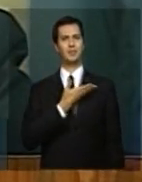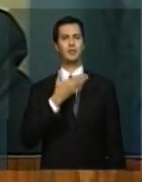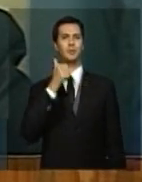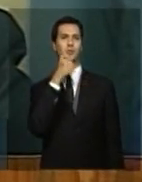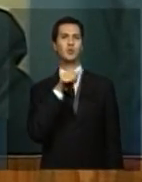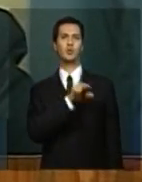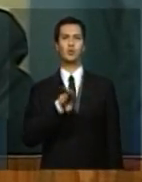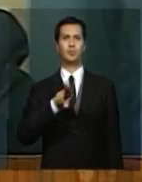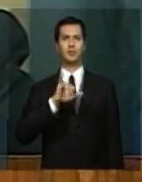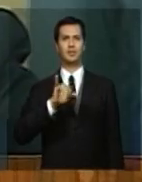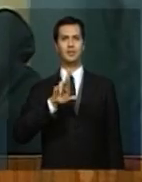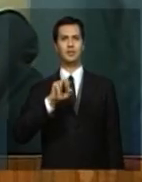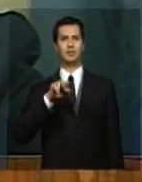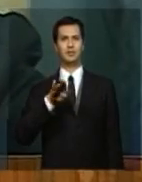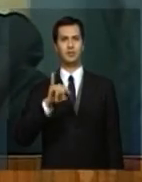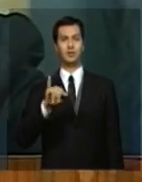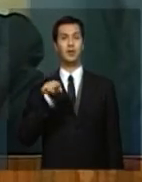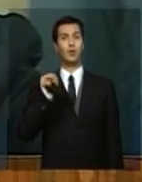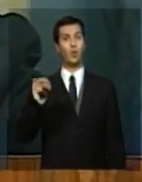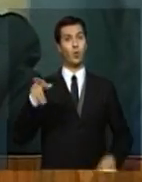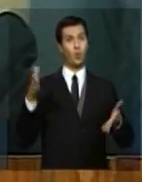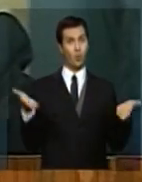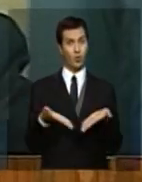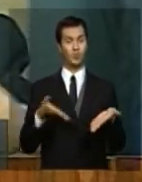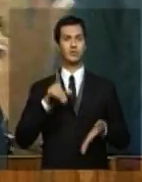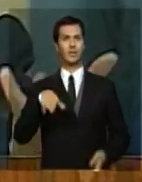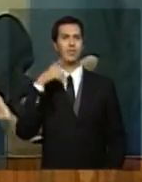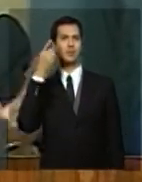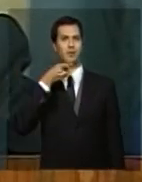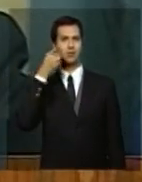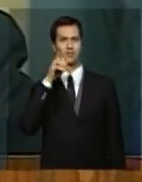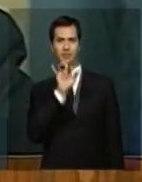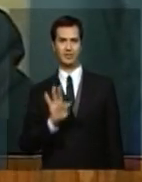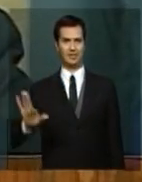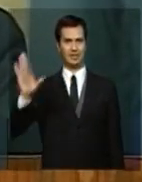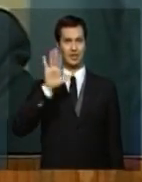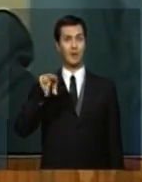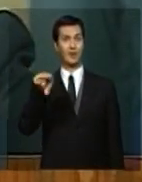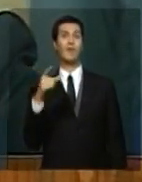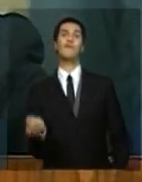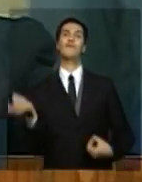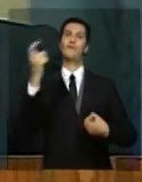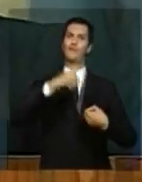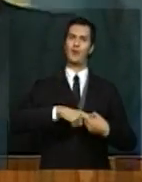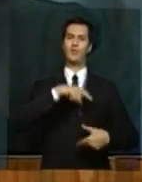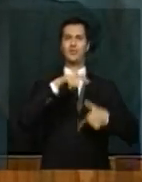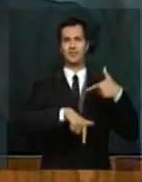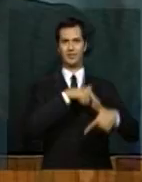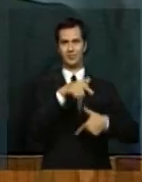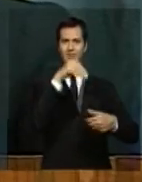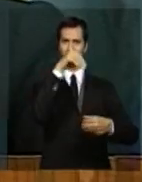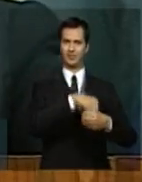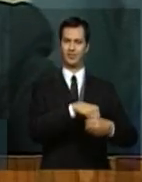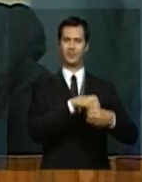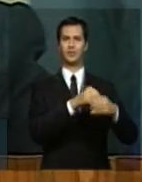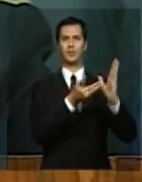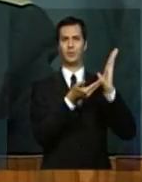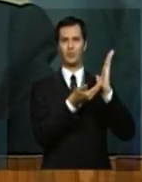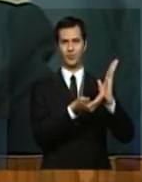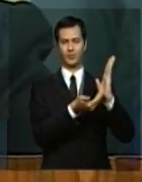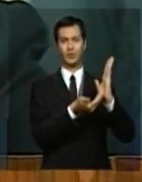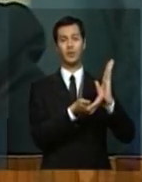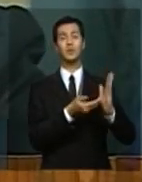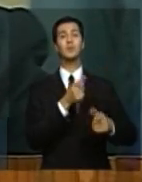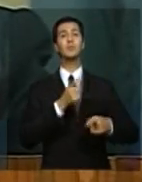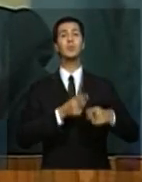Lopes hoje deputada Federal voltou para o Congresso Nacional porque